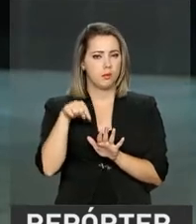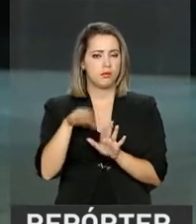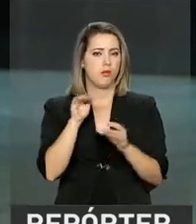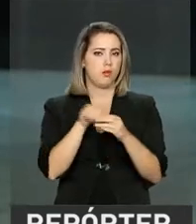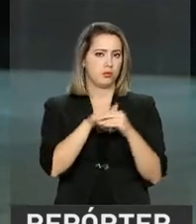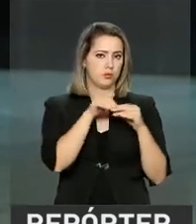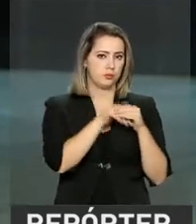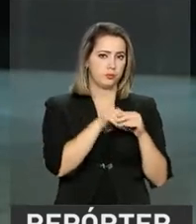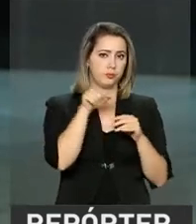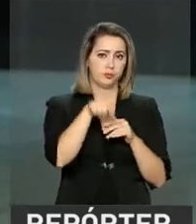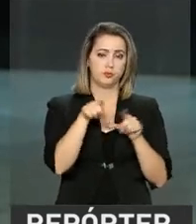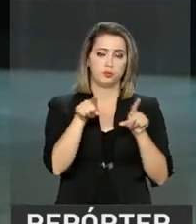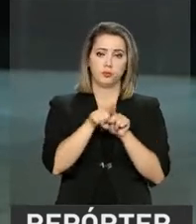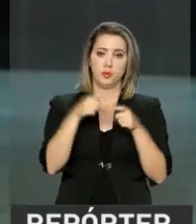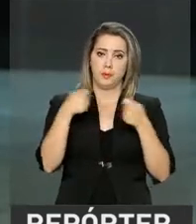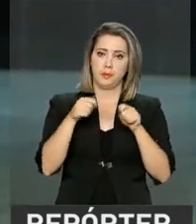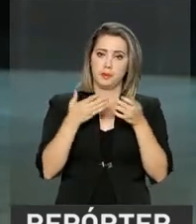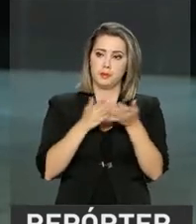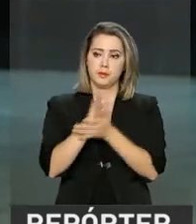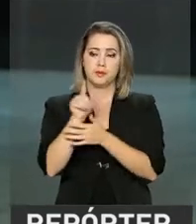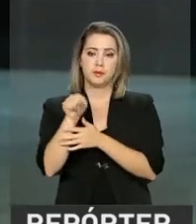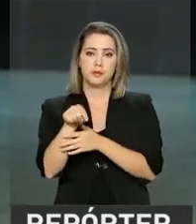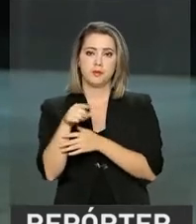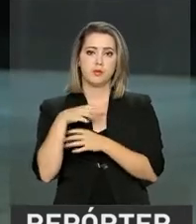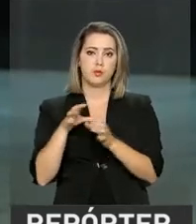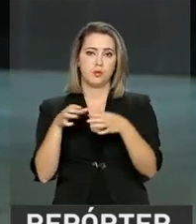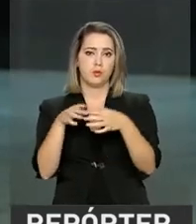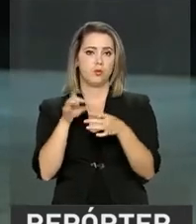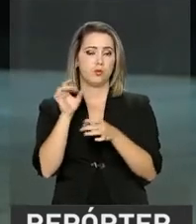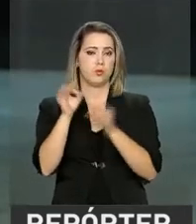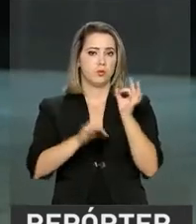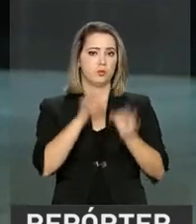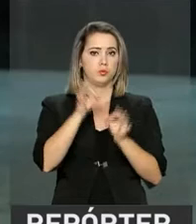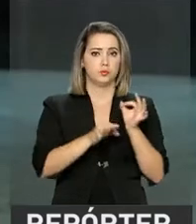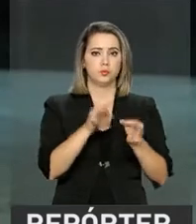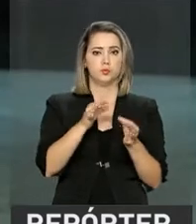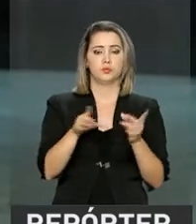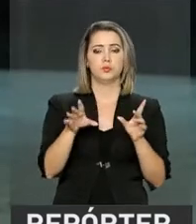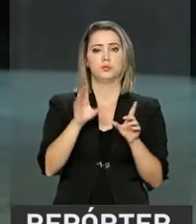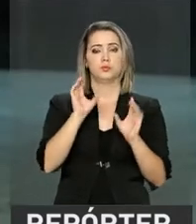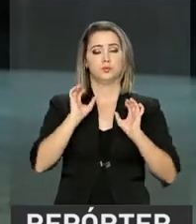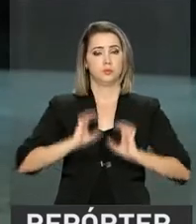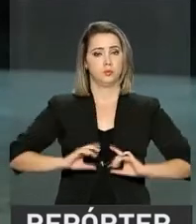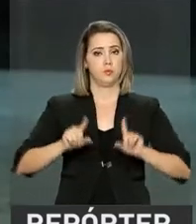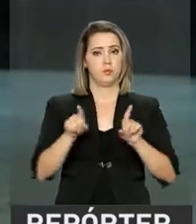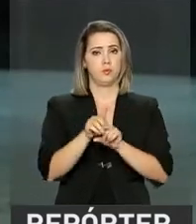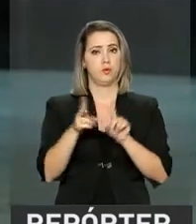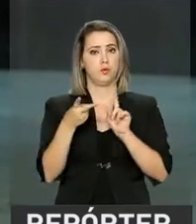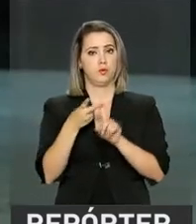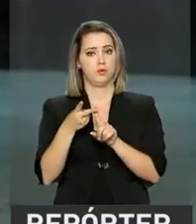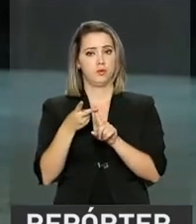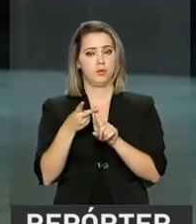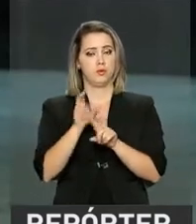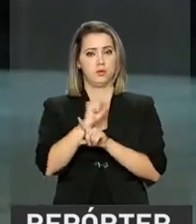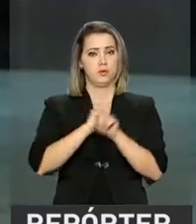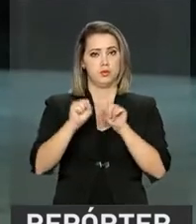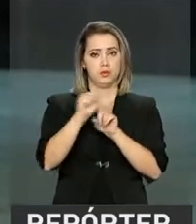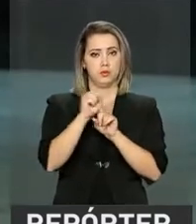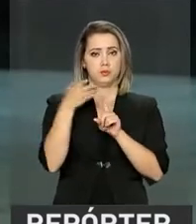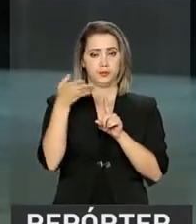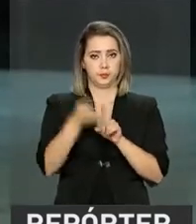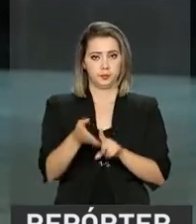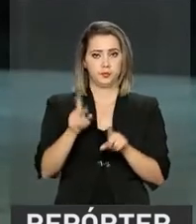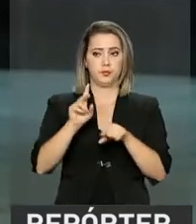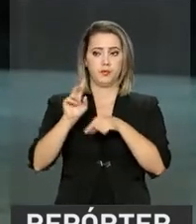etapa na CAI, a proposta precisa passar pelas comissões de Constituição, Justiça e Cidadania e de Assuntos Sociais. Em